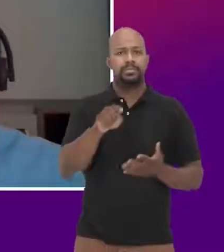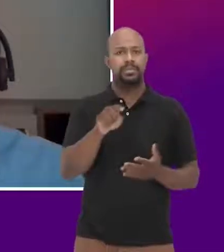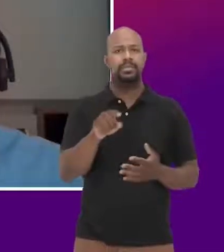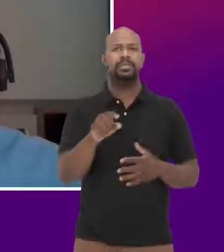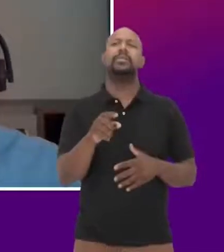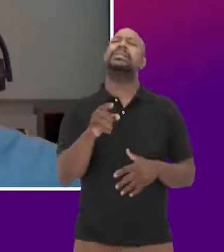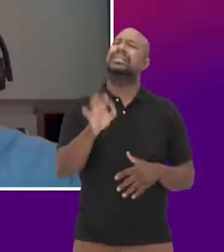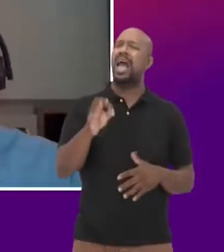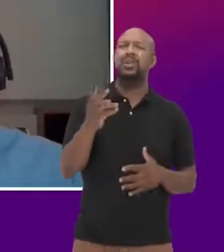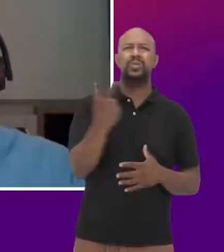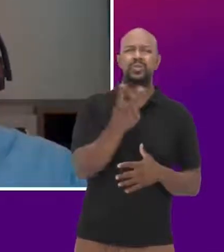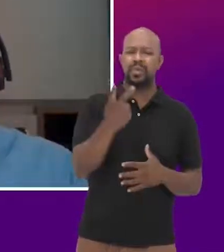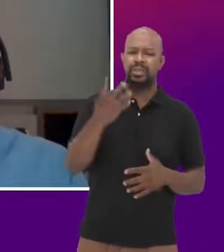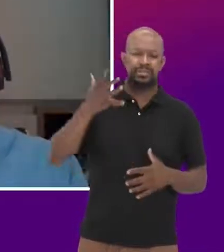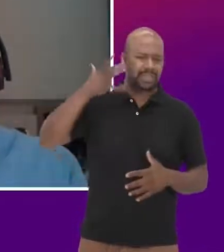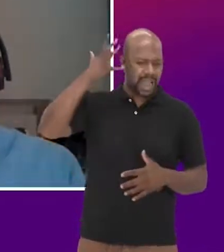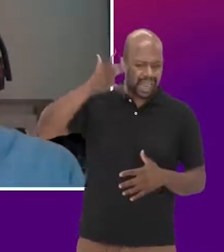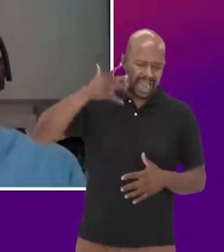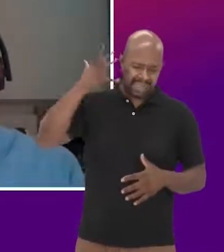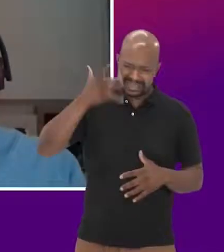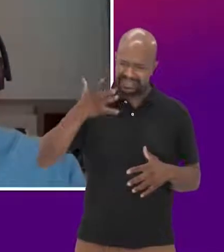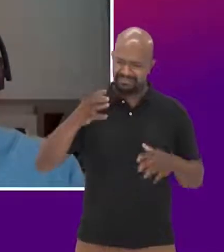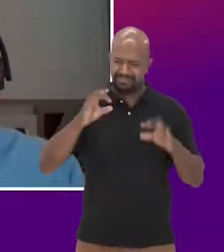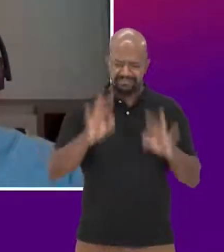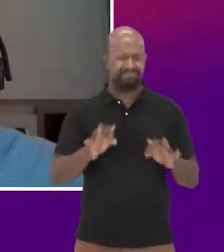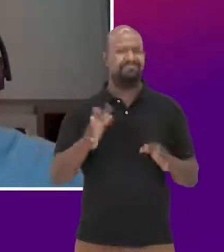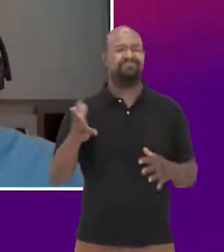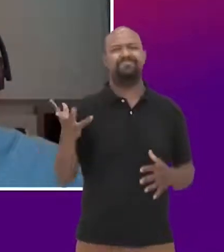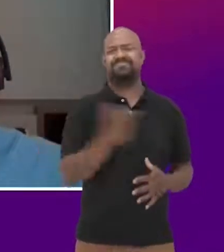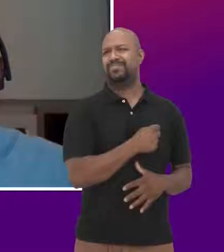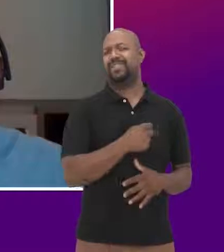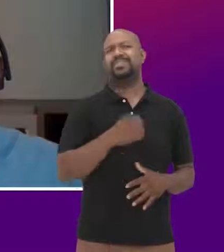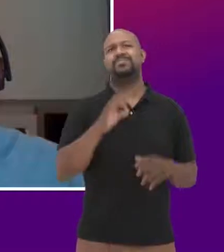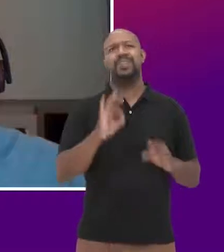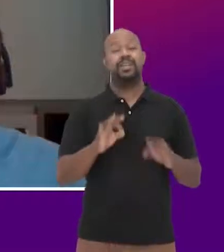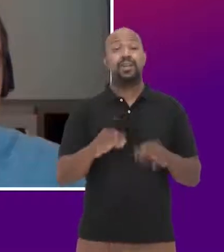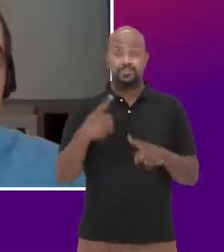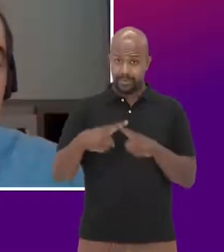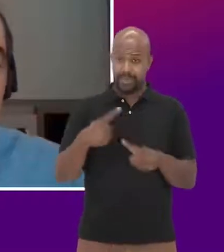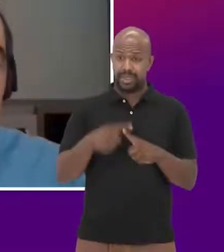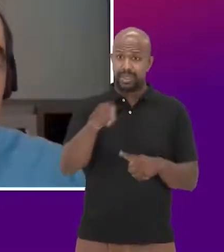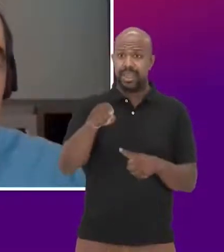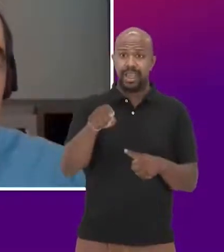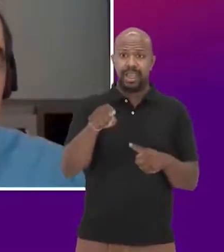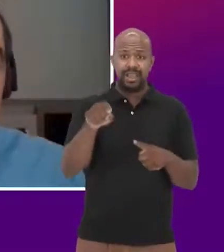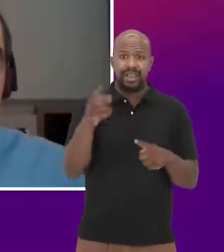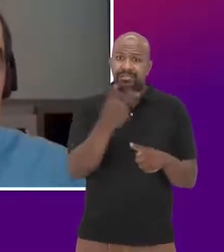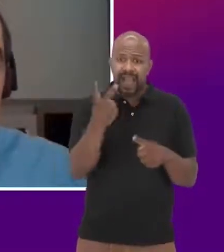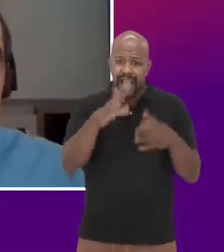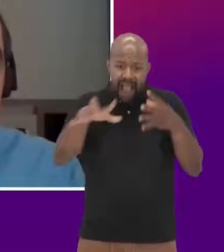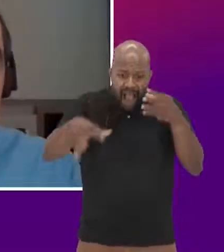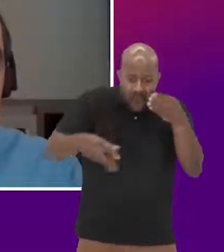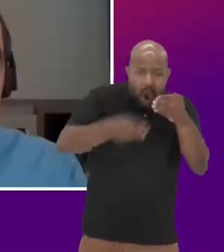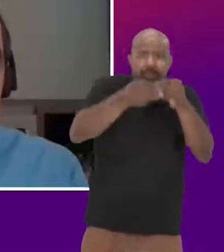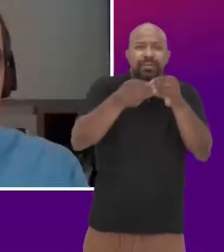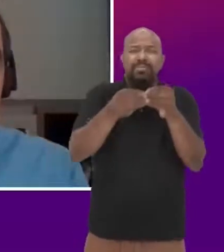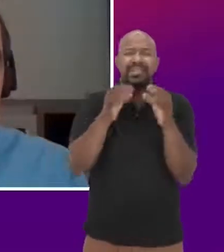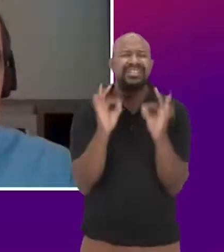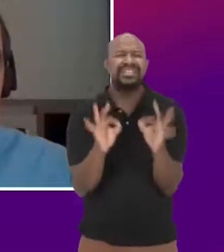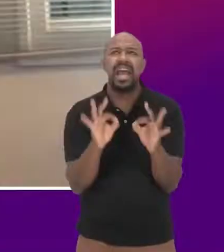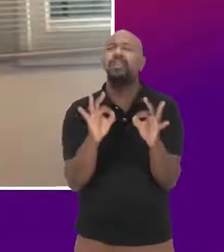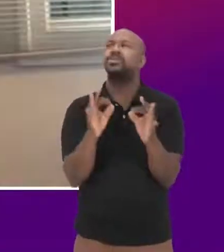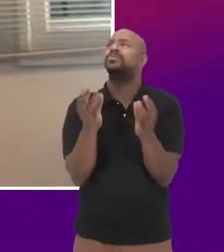As duas palestras foram absolutamente extraordinárias, porque se complementaram de